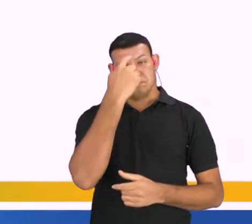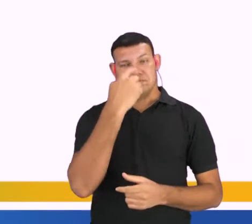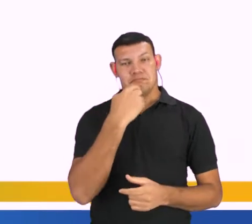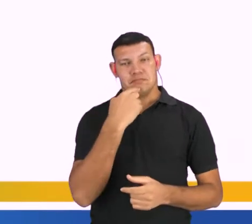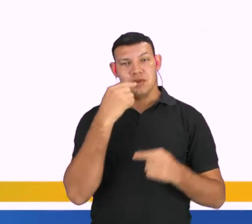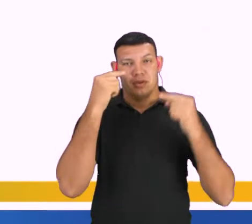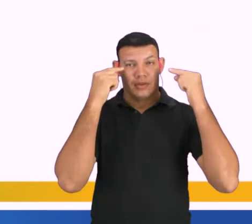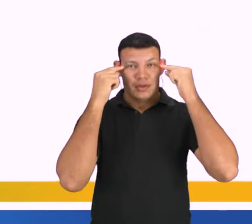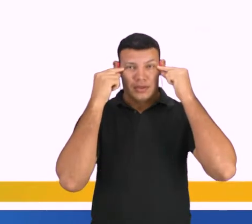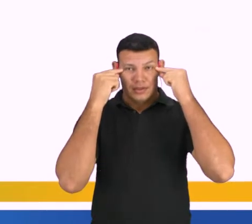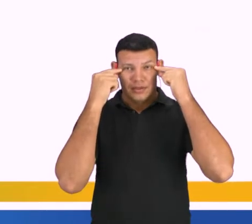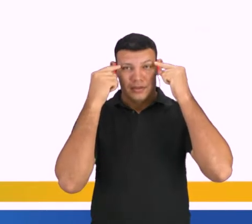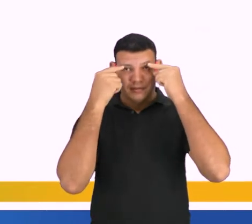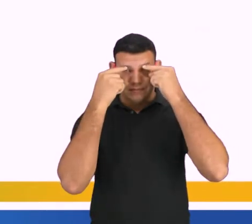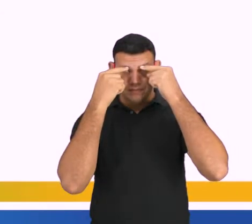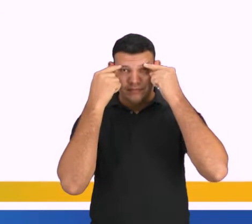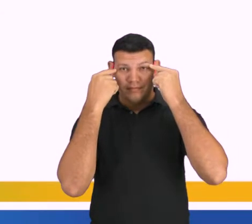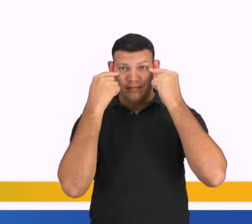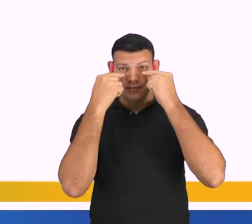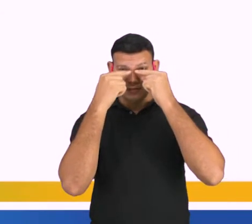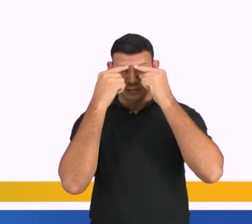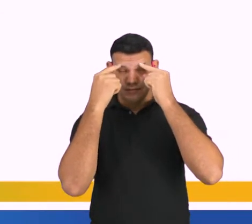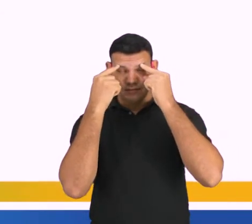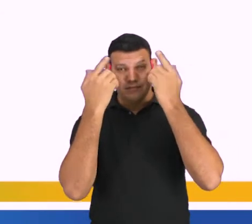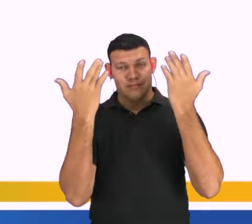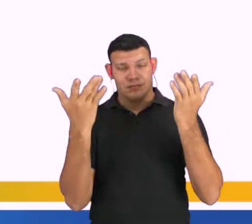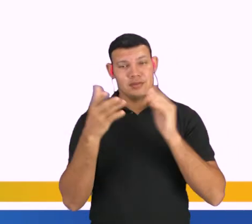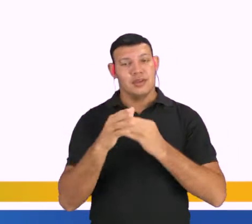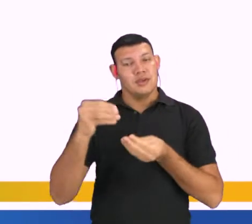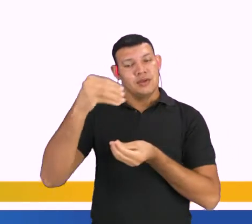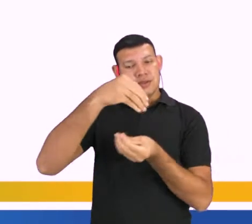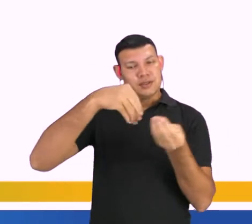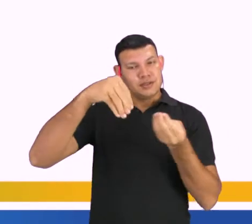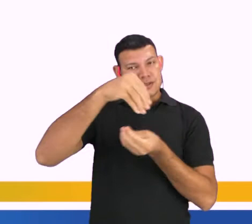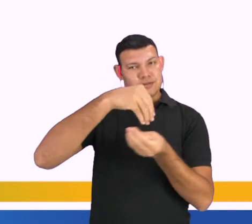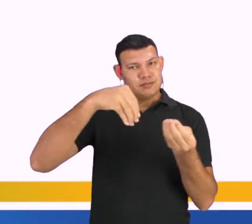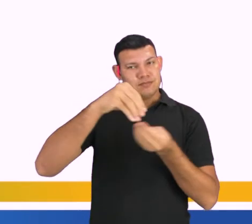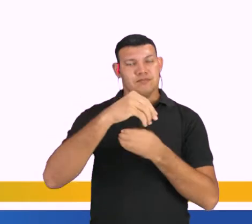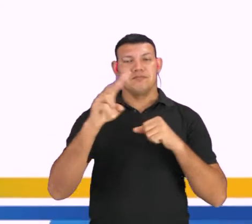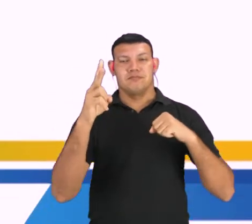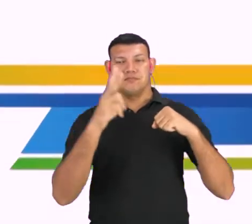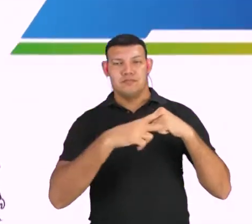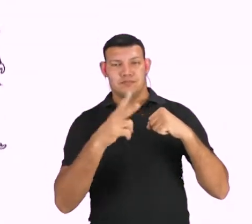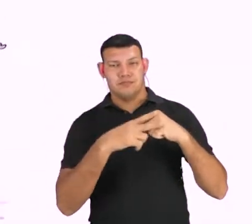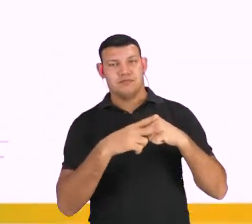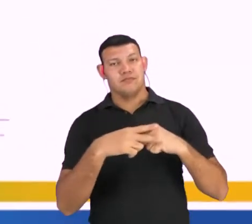aí da modalidade mista, que utiliza a linguagem verbal e não verbal.